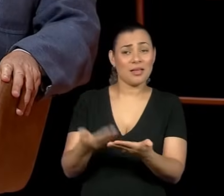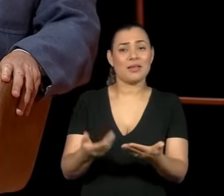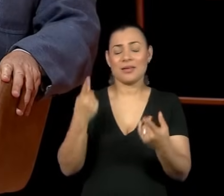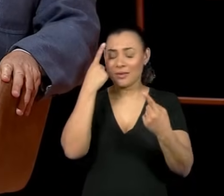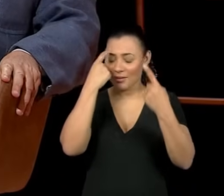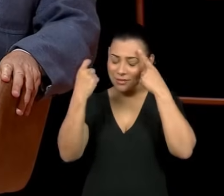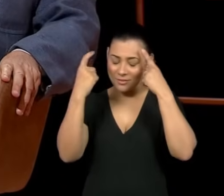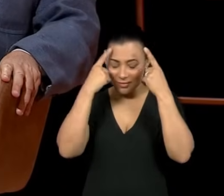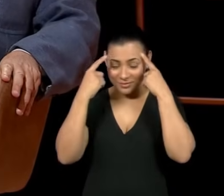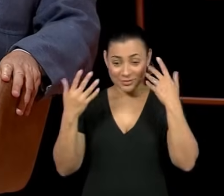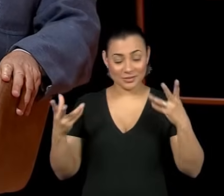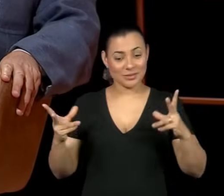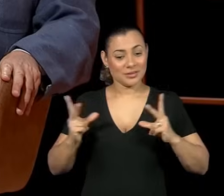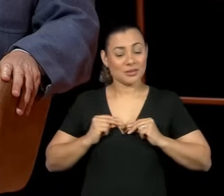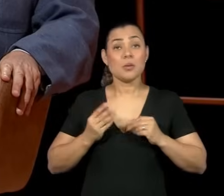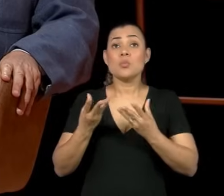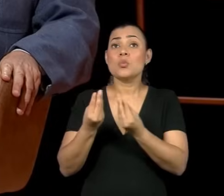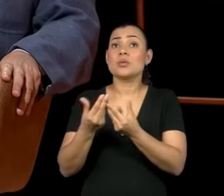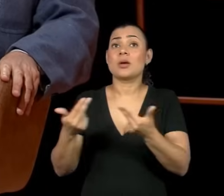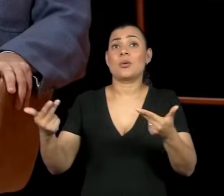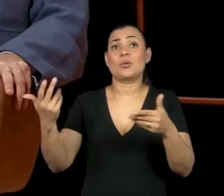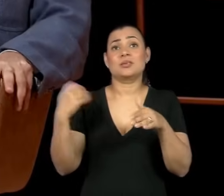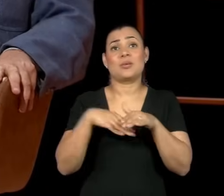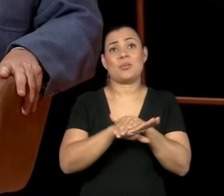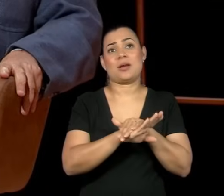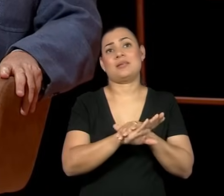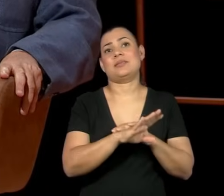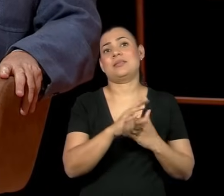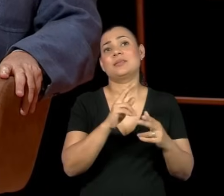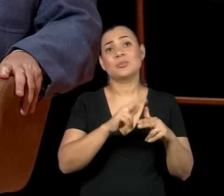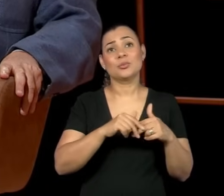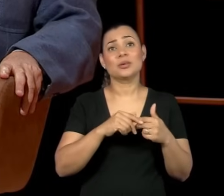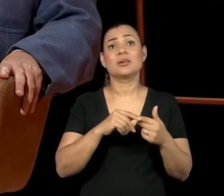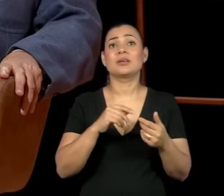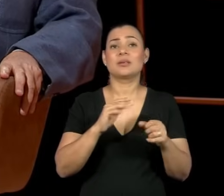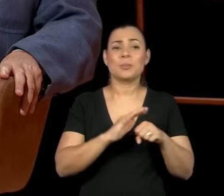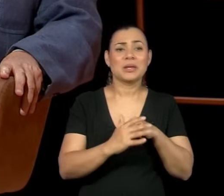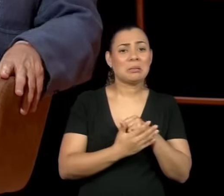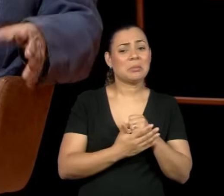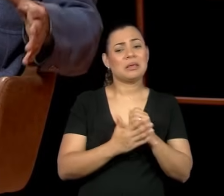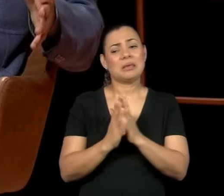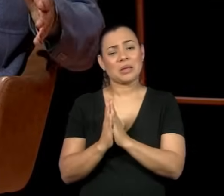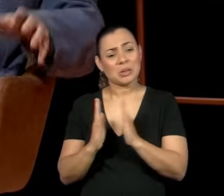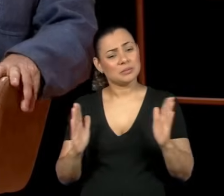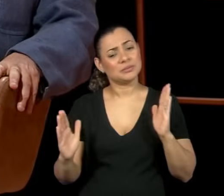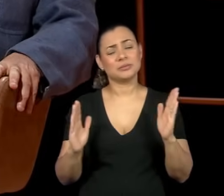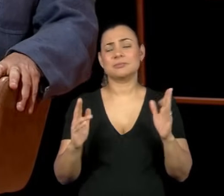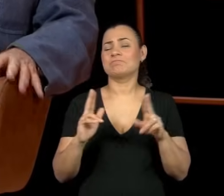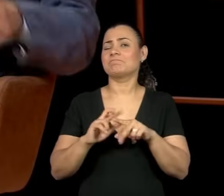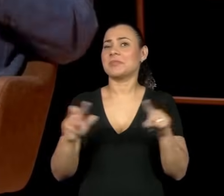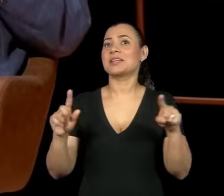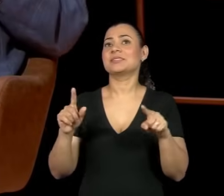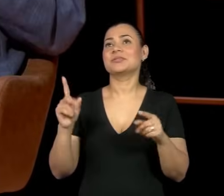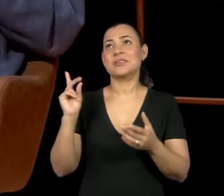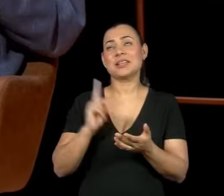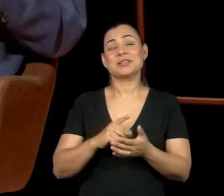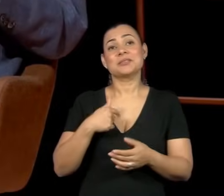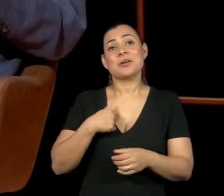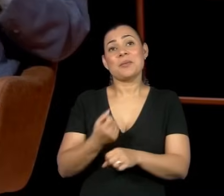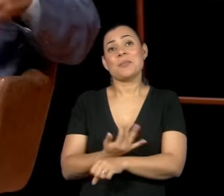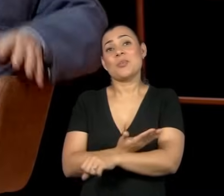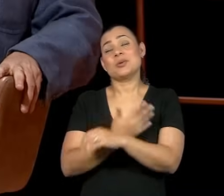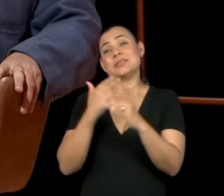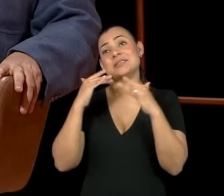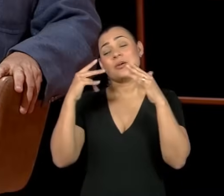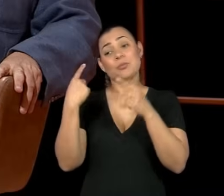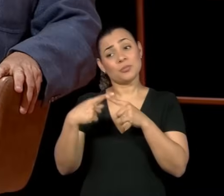Tem muita obra guardada lá com eles ainda que não saiu por causa de pandemia e outras coisas. Eram incríveis. E para mim é uma emoção muito grande,